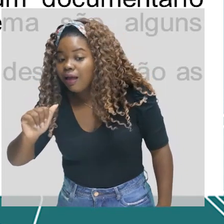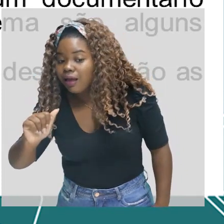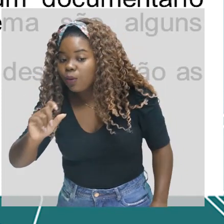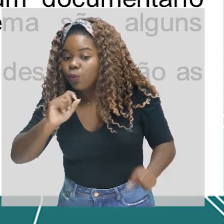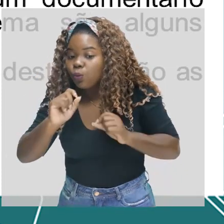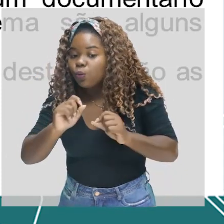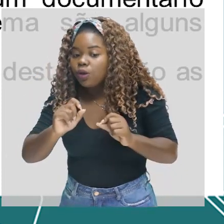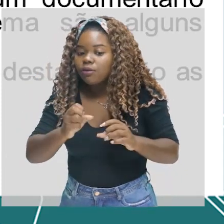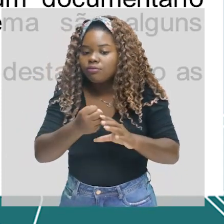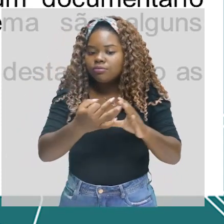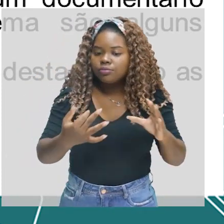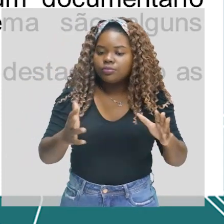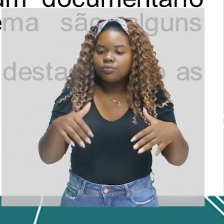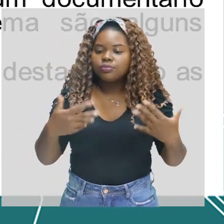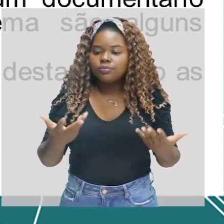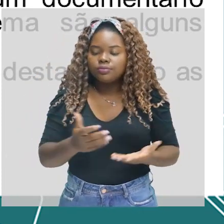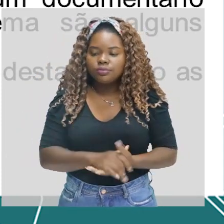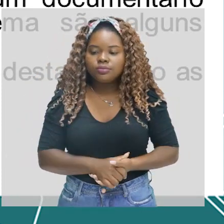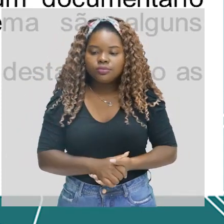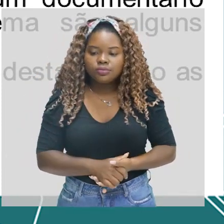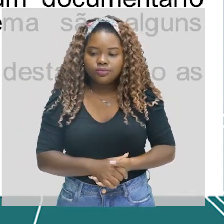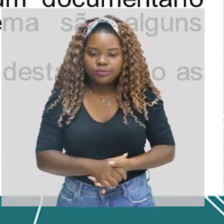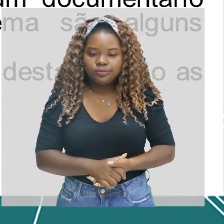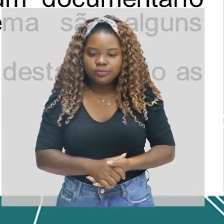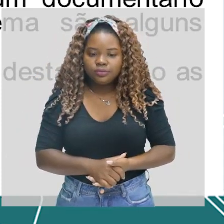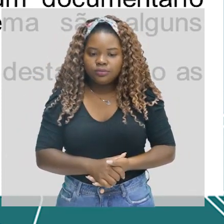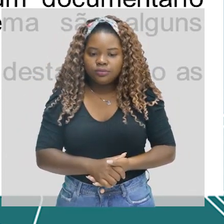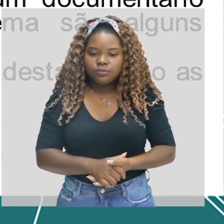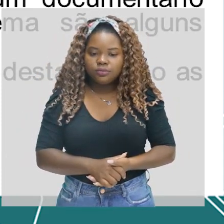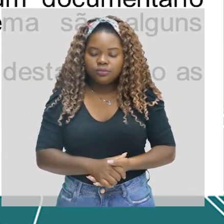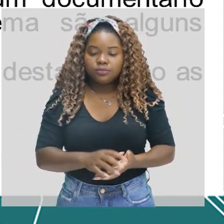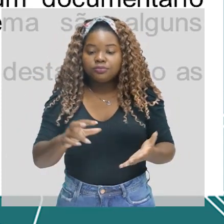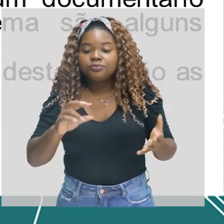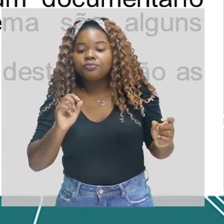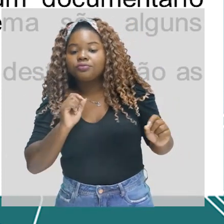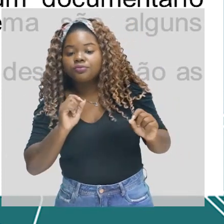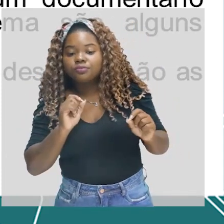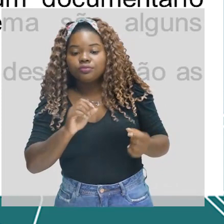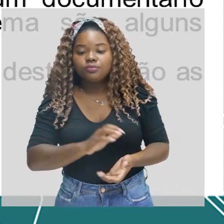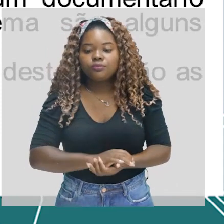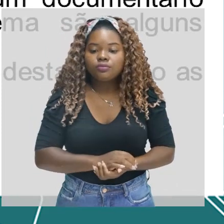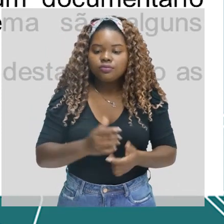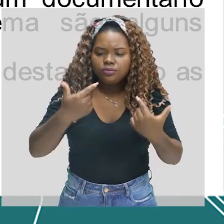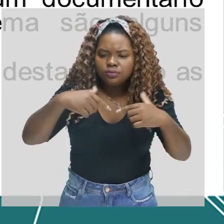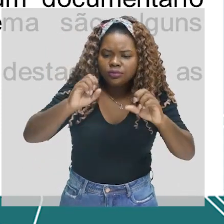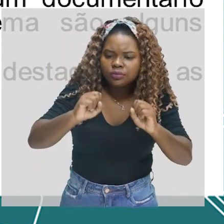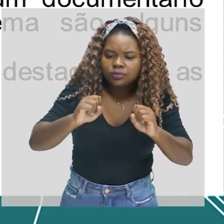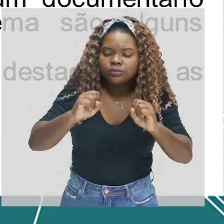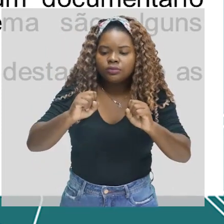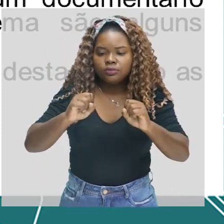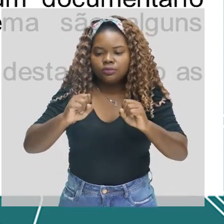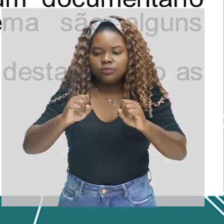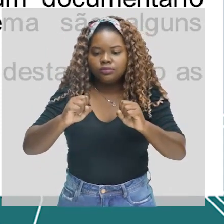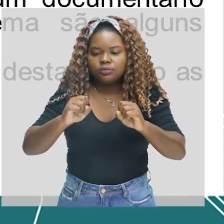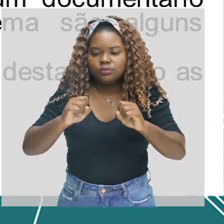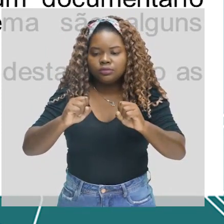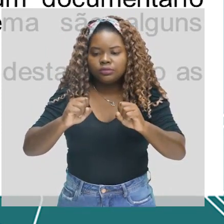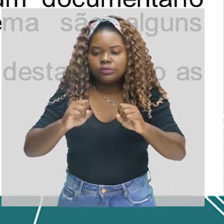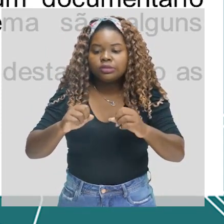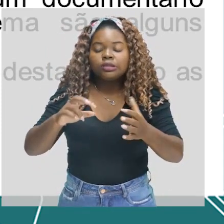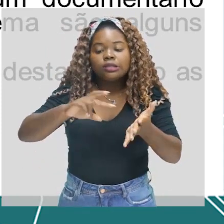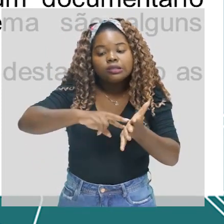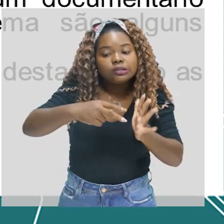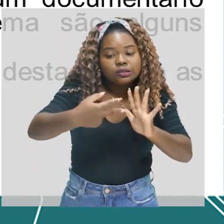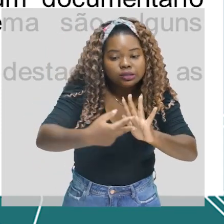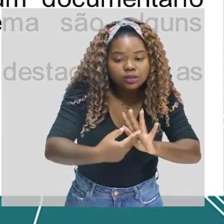é caracterizada pelo uso da metalinguagem, ou seja, a linguagem que se refere a ela mesma.